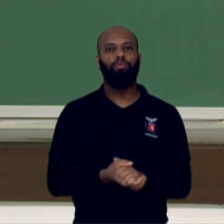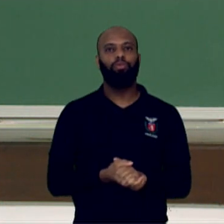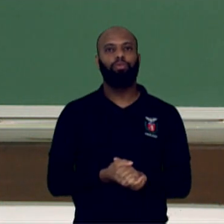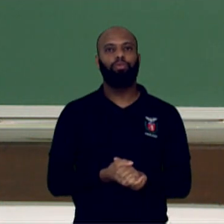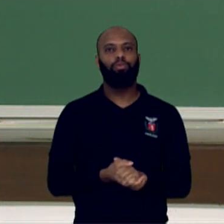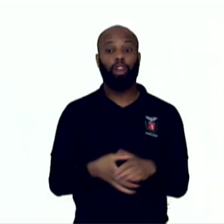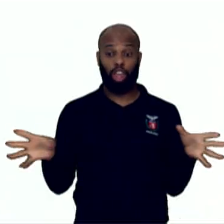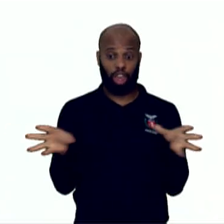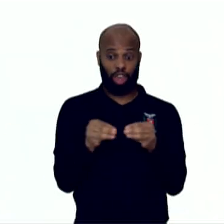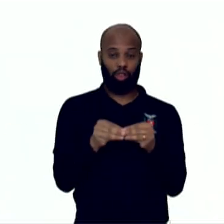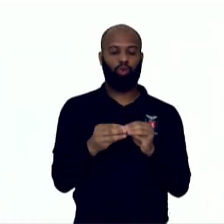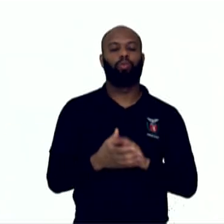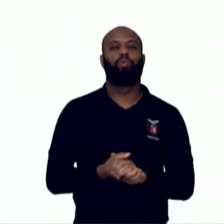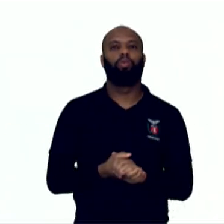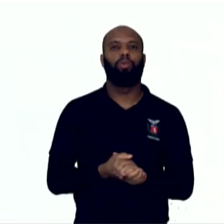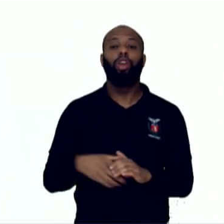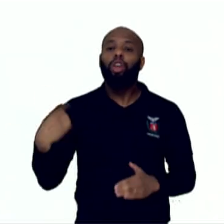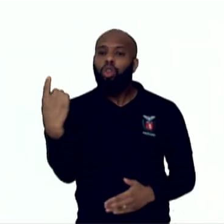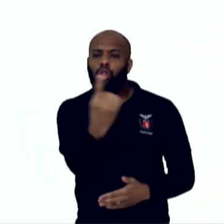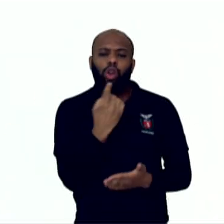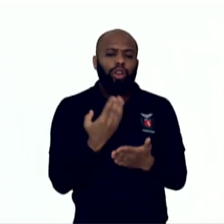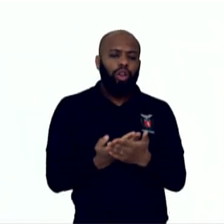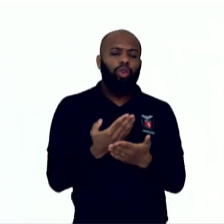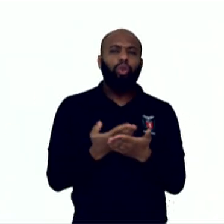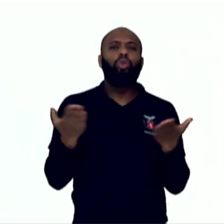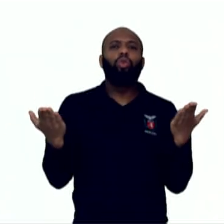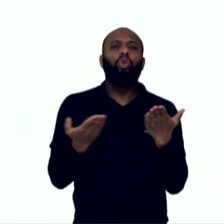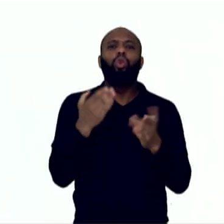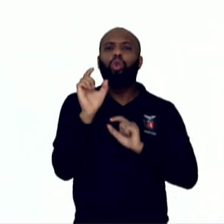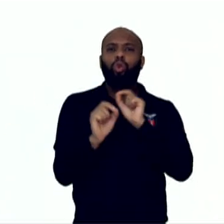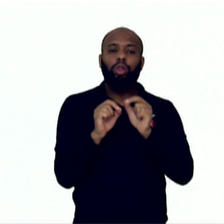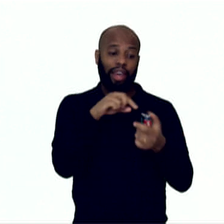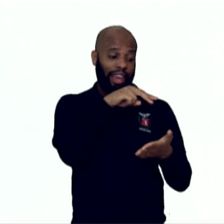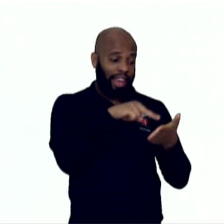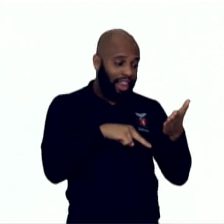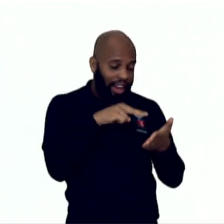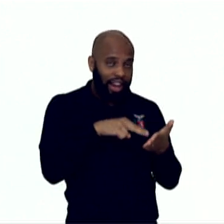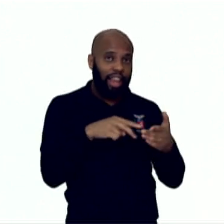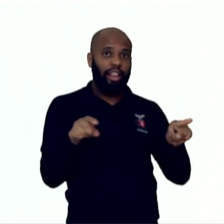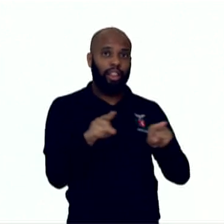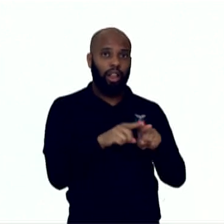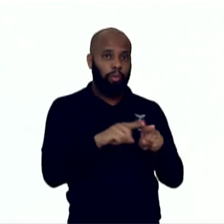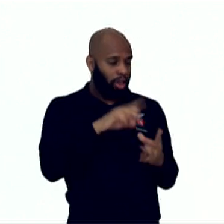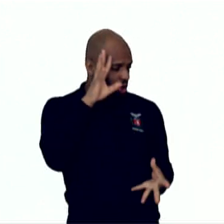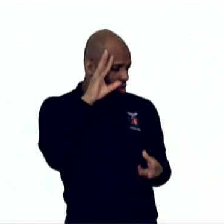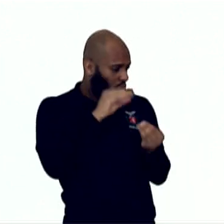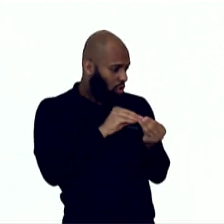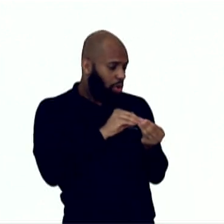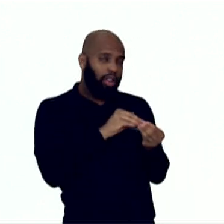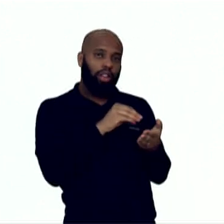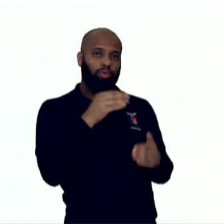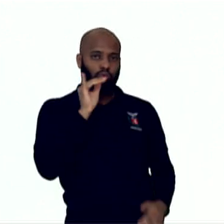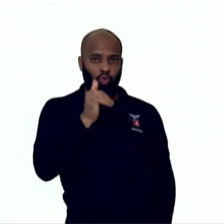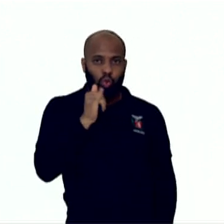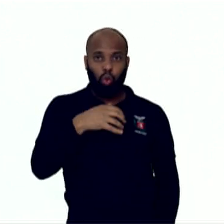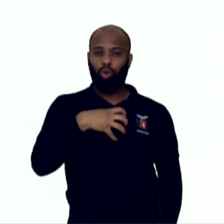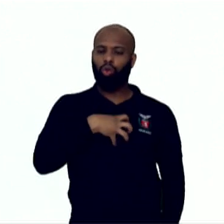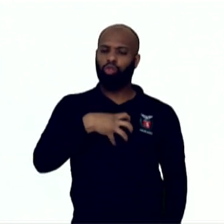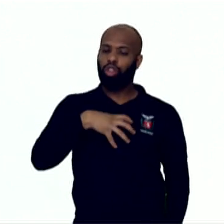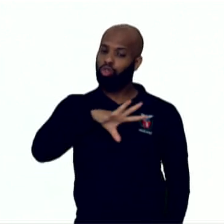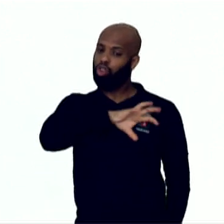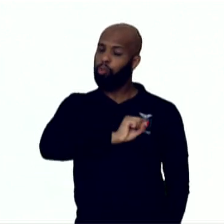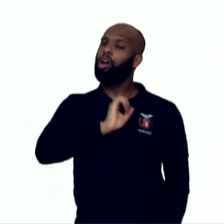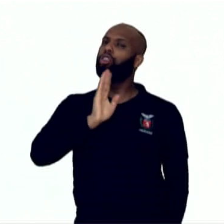aprendemos nessa aula? Então, nós lemos, interpretamos o conto Maneira de Amar, que nós já conhecíamos.